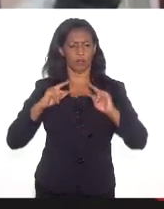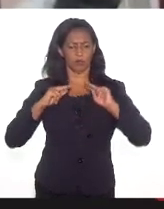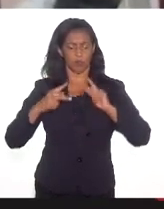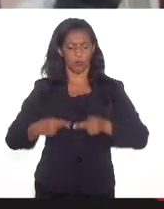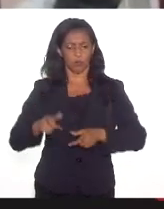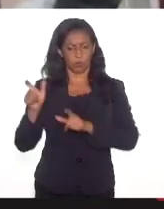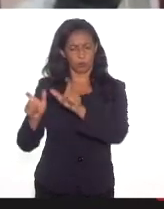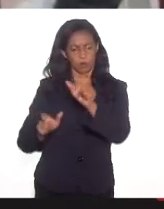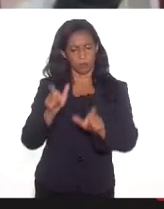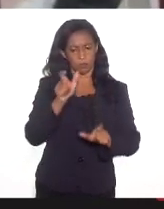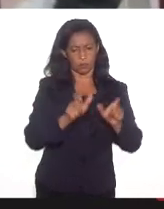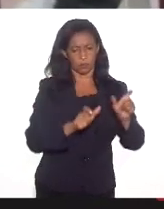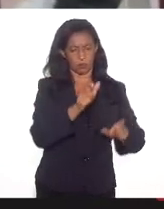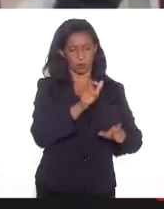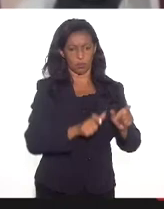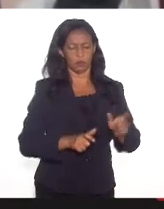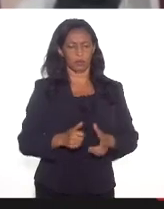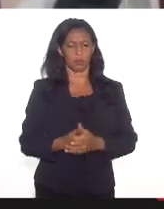de que o primeiro